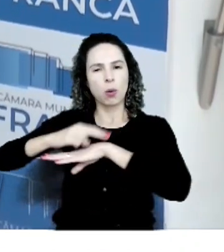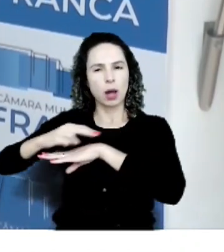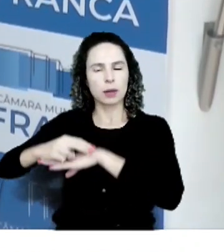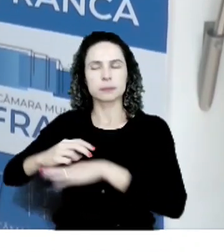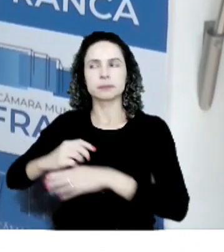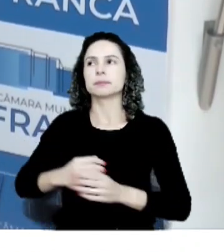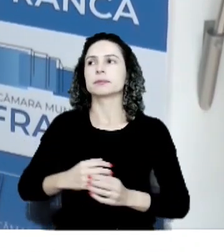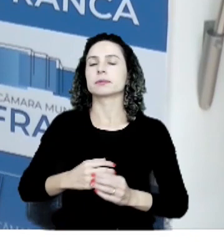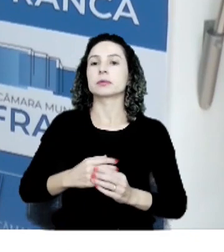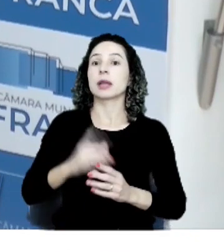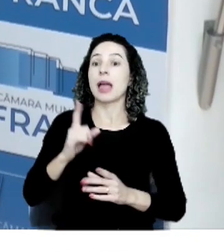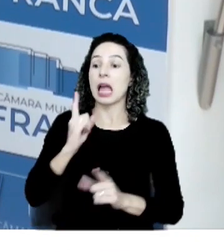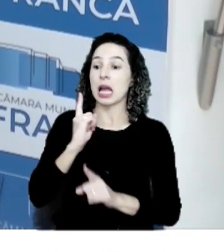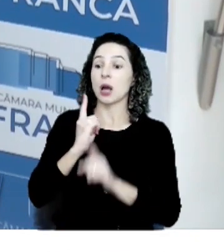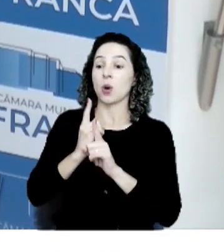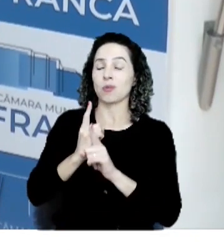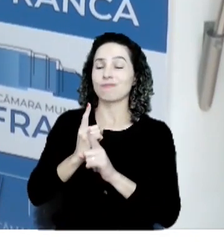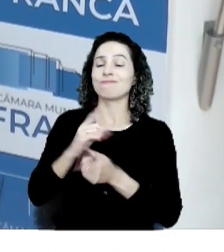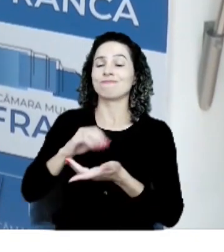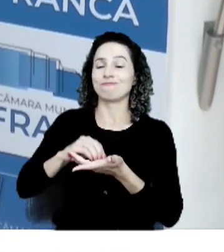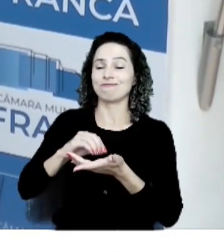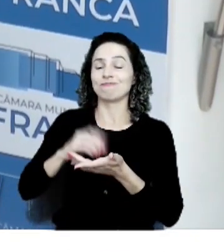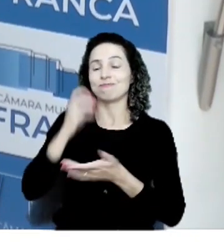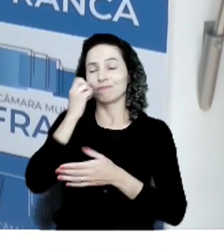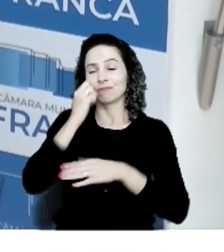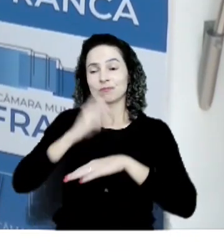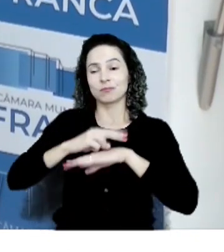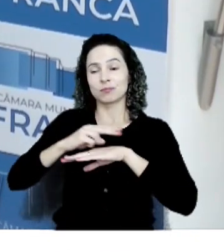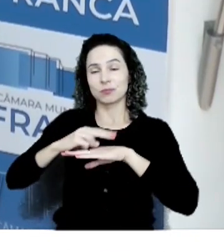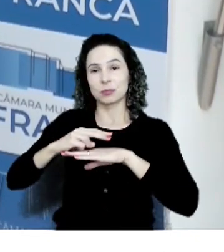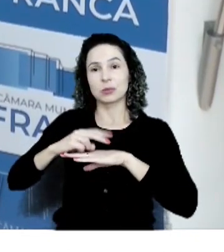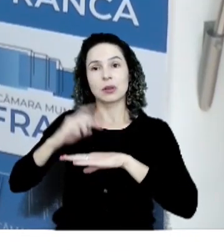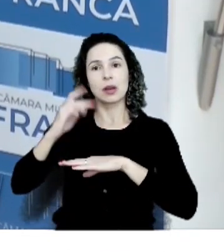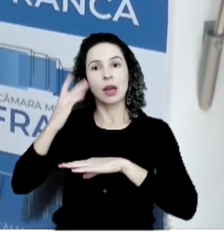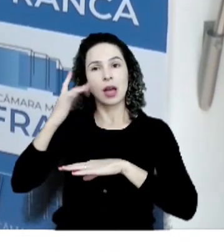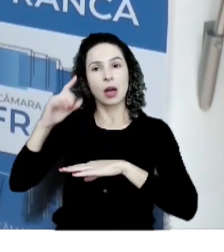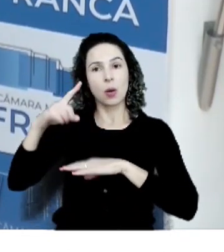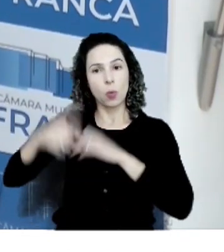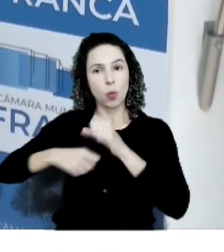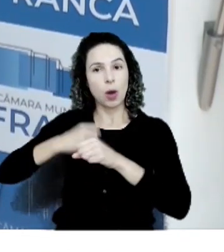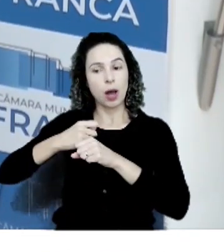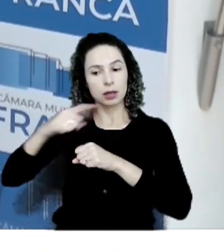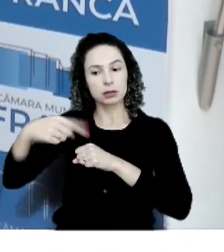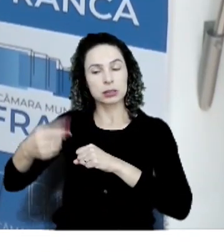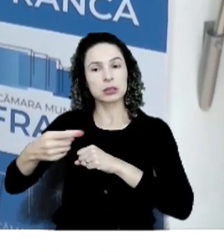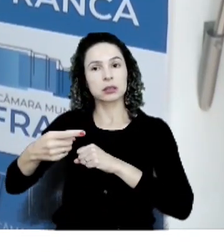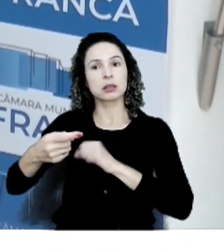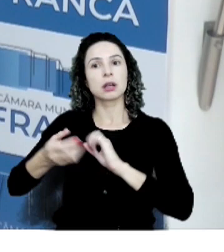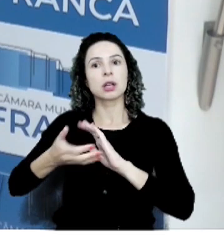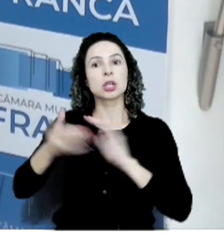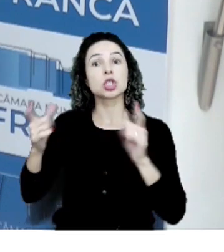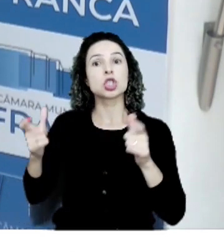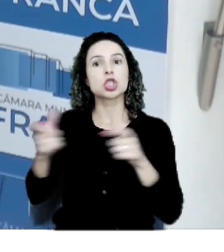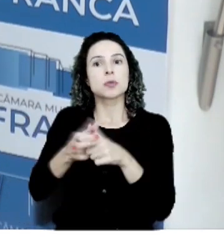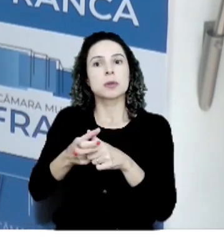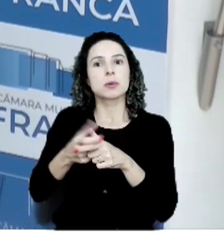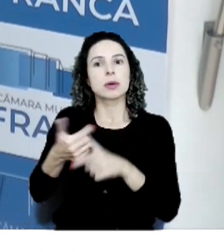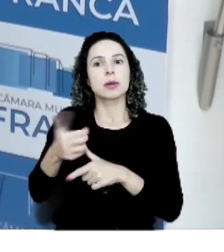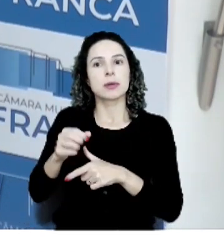ela detectou, no ano seguinte, Ronaldo, tiraram 10 leitos. Tipo,